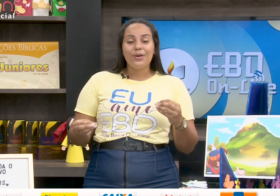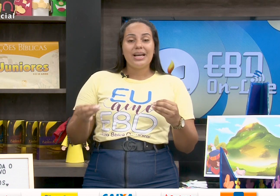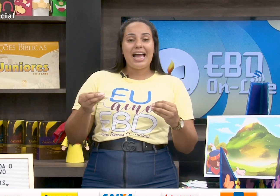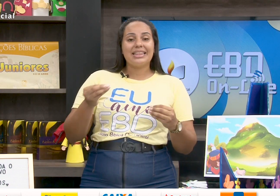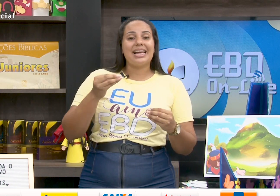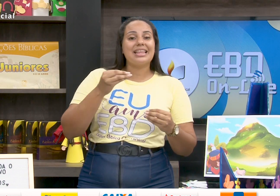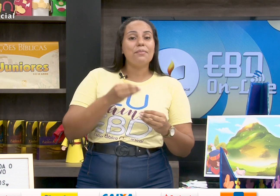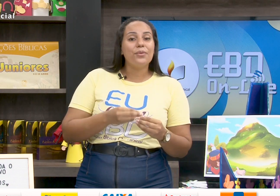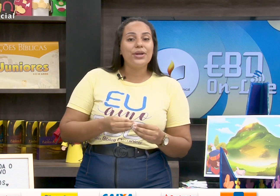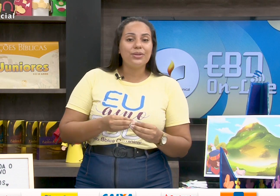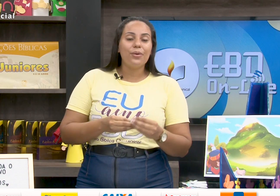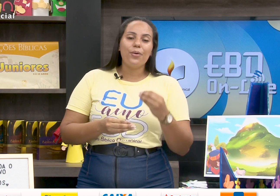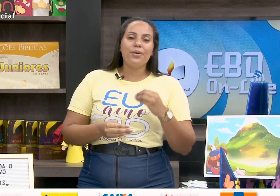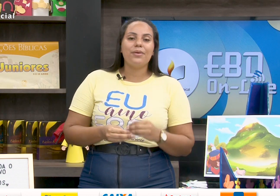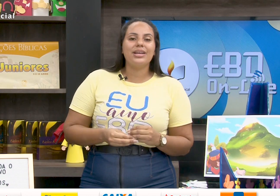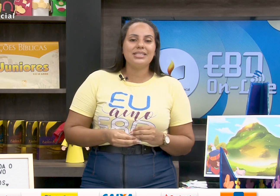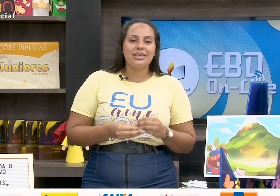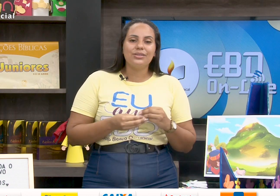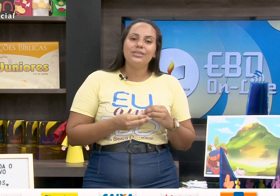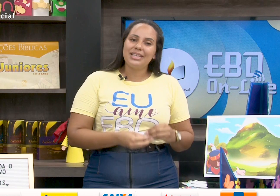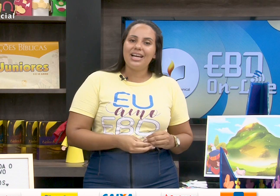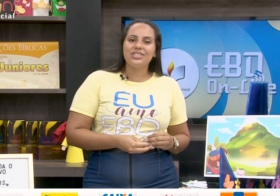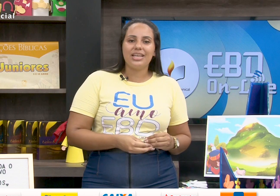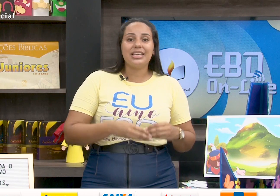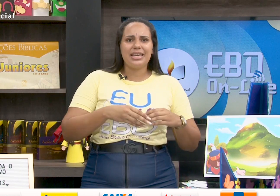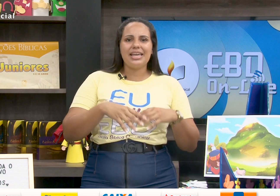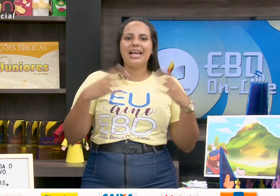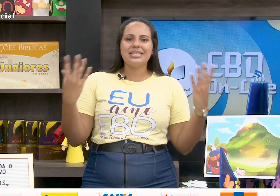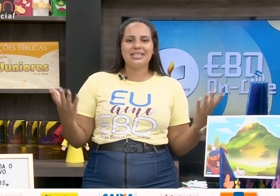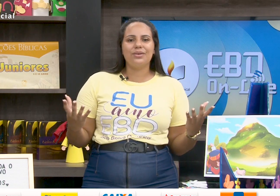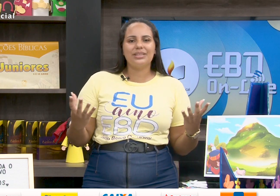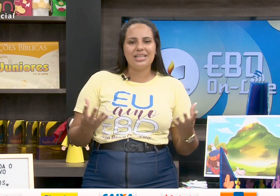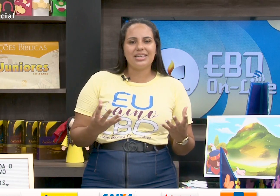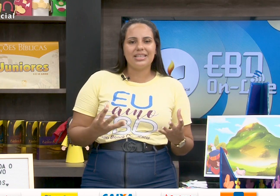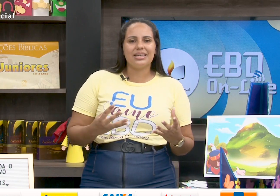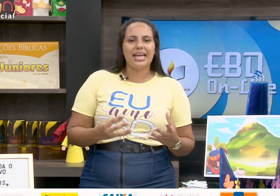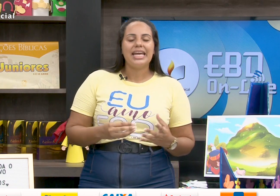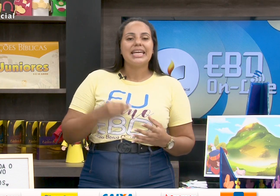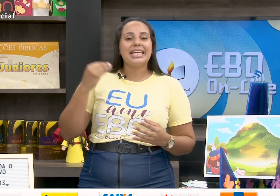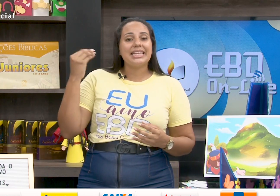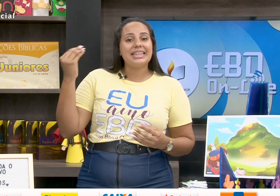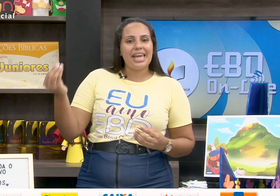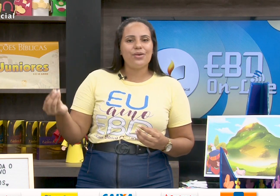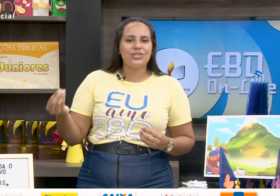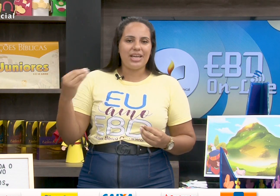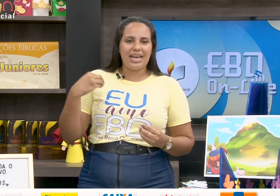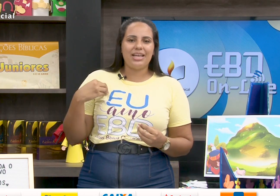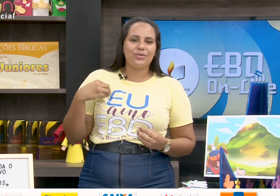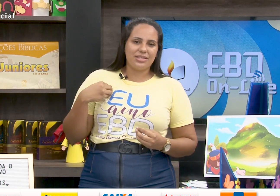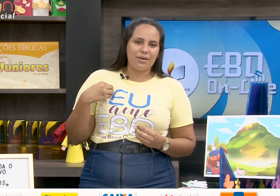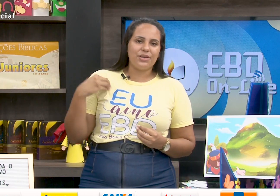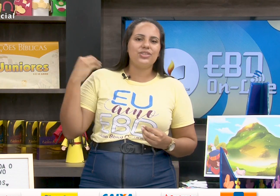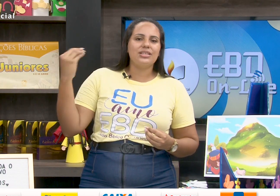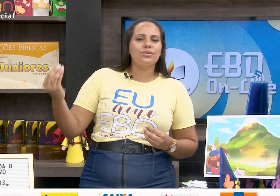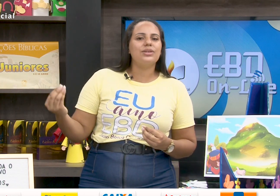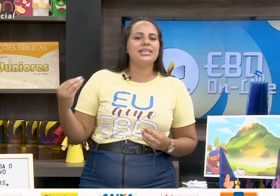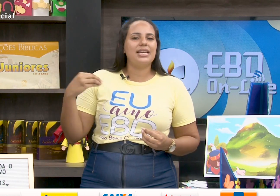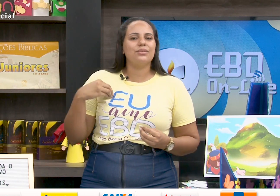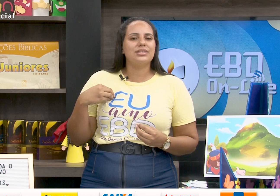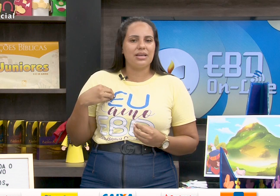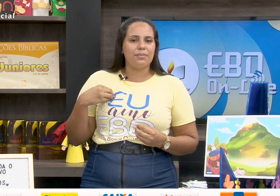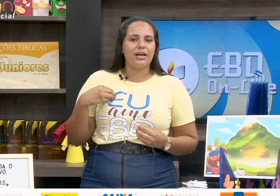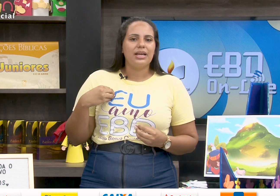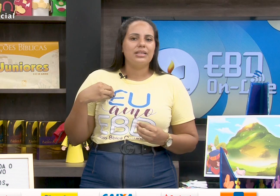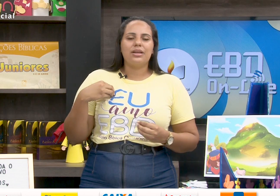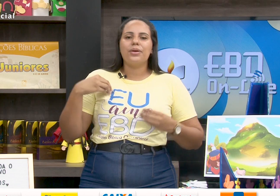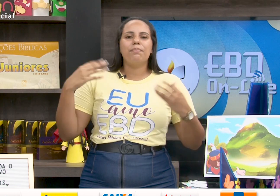corinho retrata muito o memorizando da gente e a lição da gente, né? Que Deus, ele nos ama, Jesus, ele